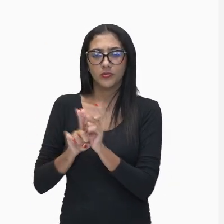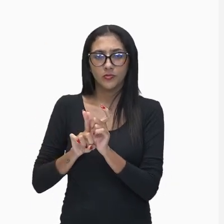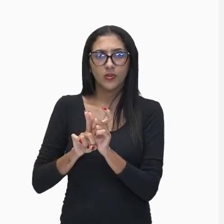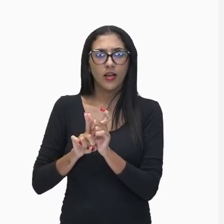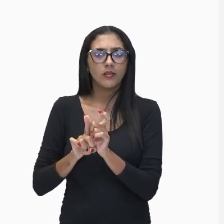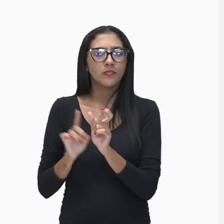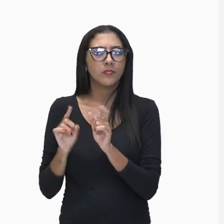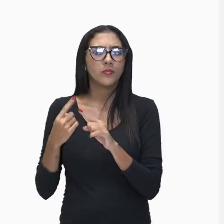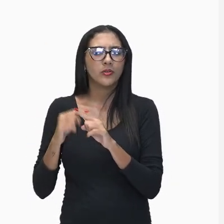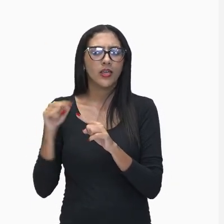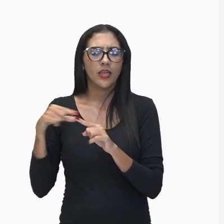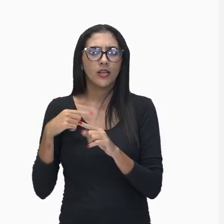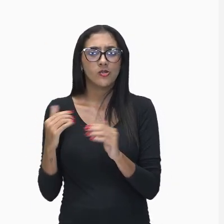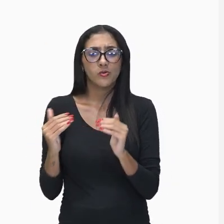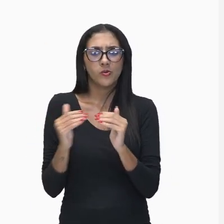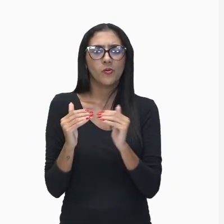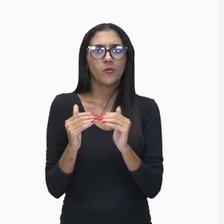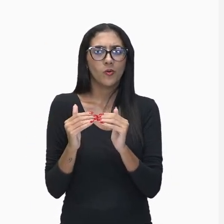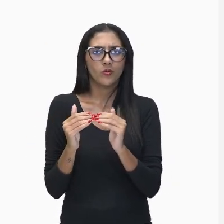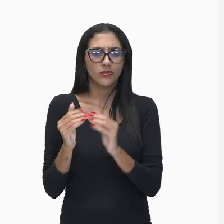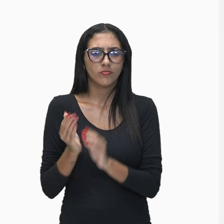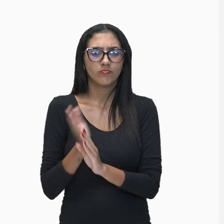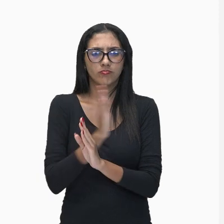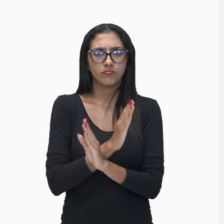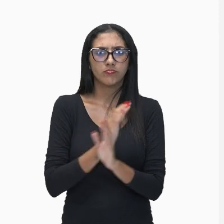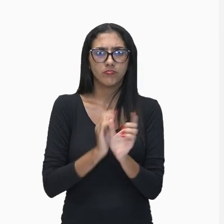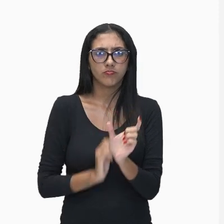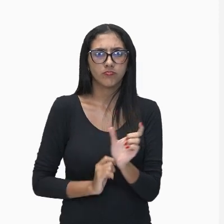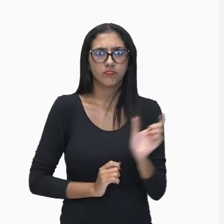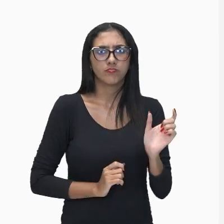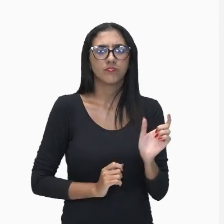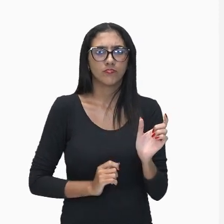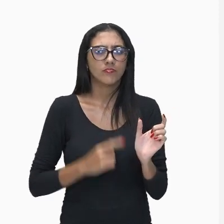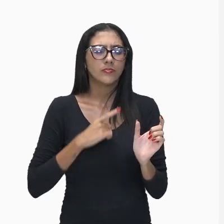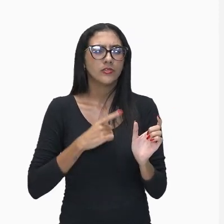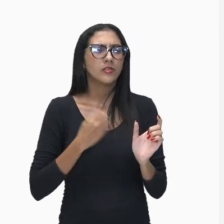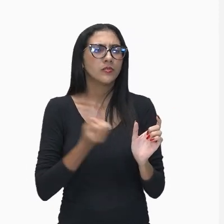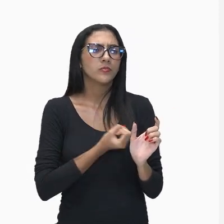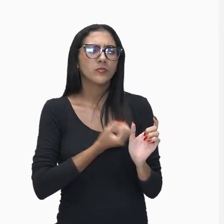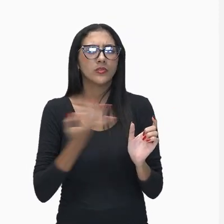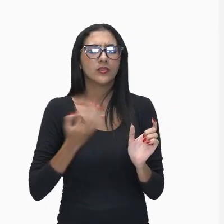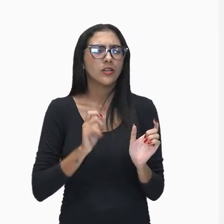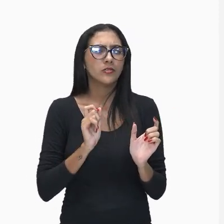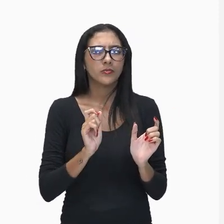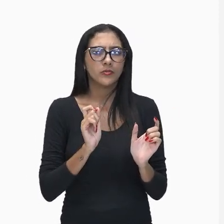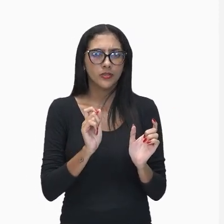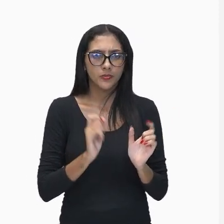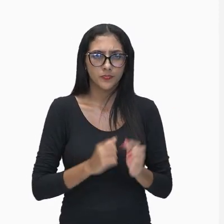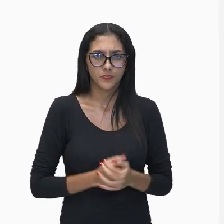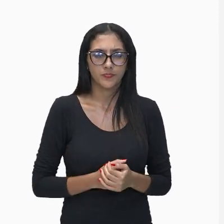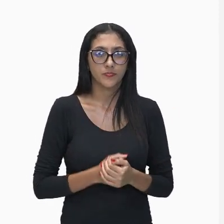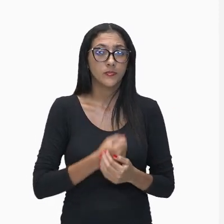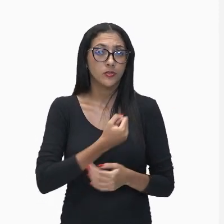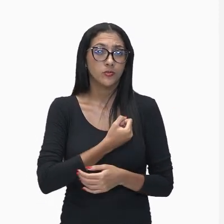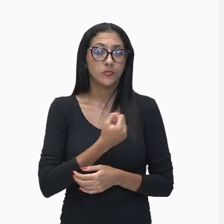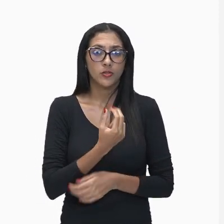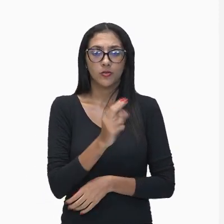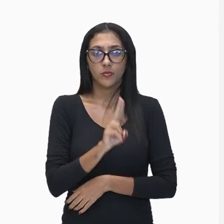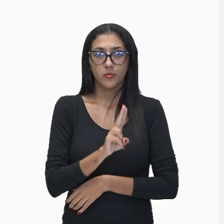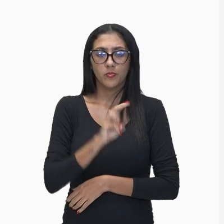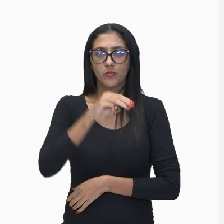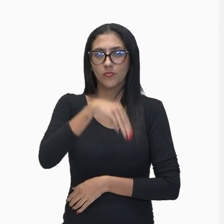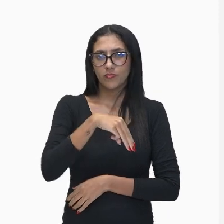o sujeito, e observe que no sujeito nós temos um numerador. Aí qual é esse numerador? É o número 1, ok?